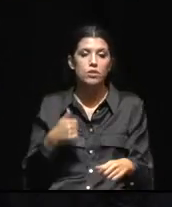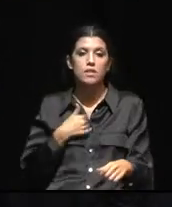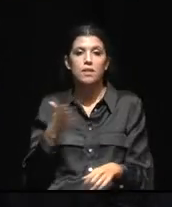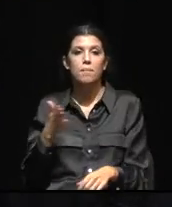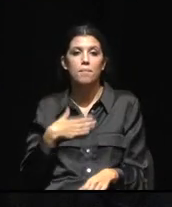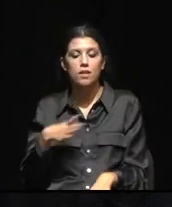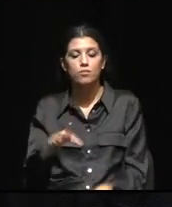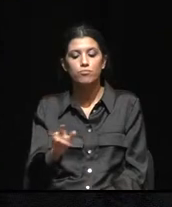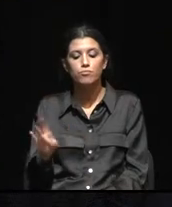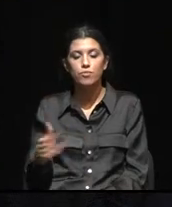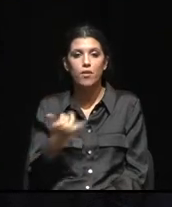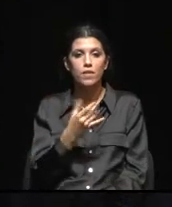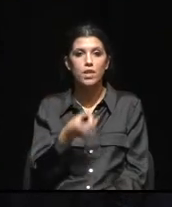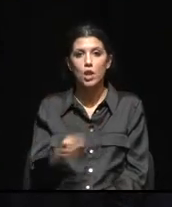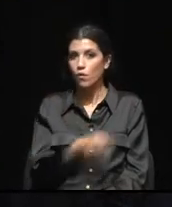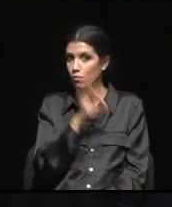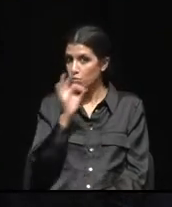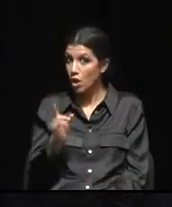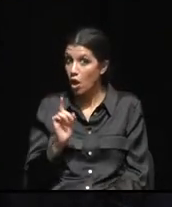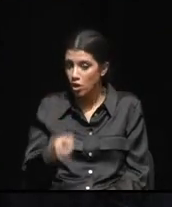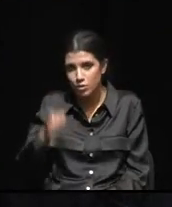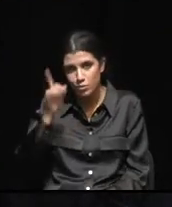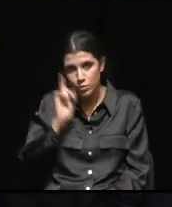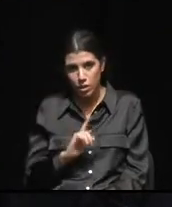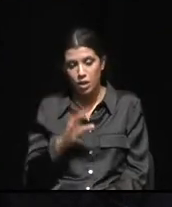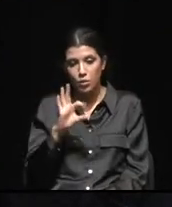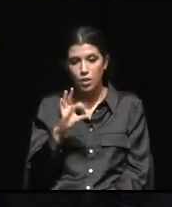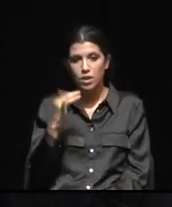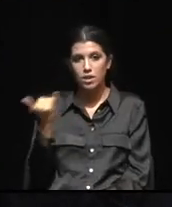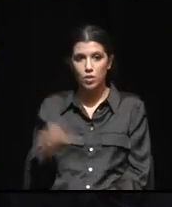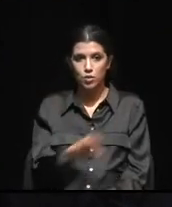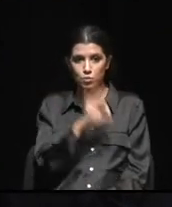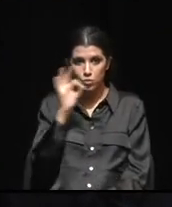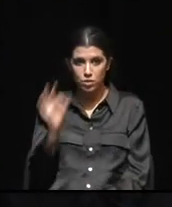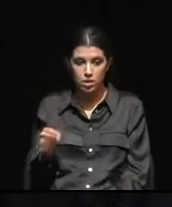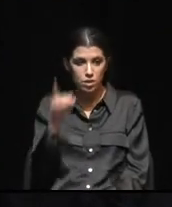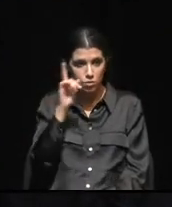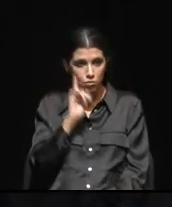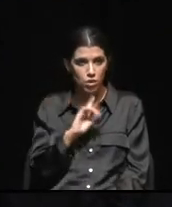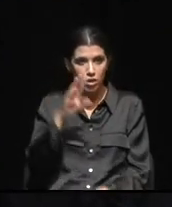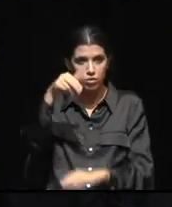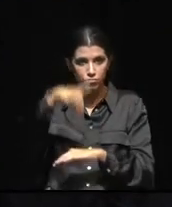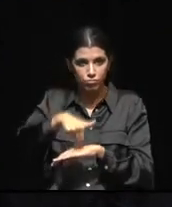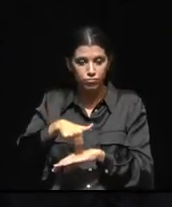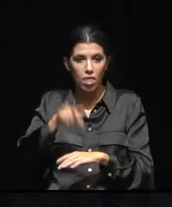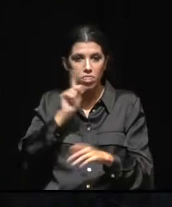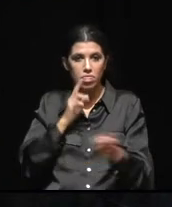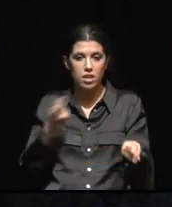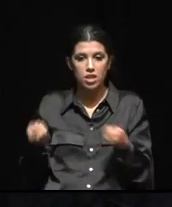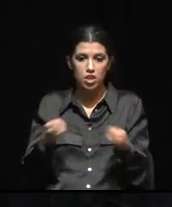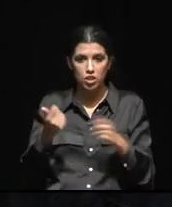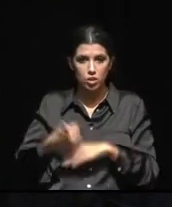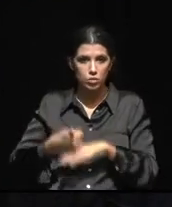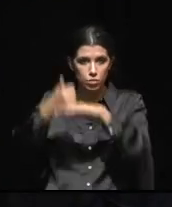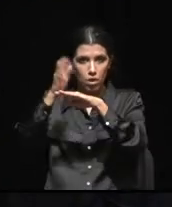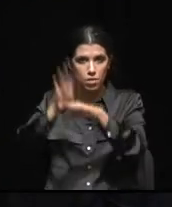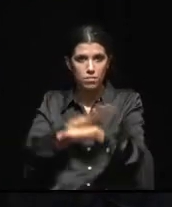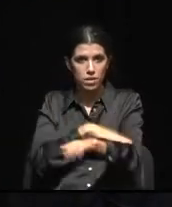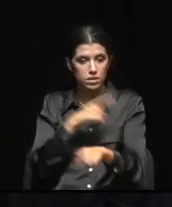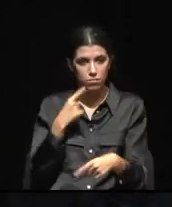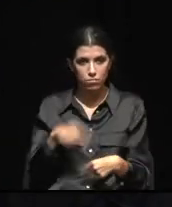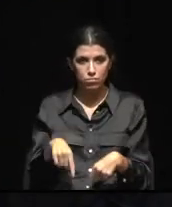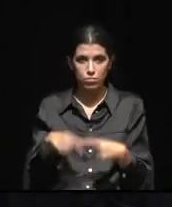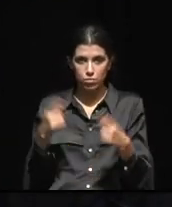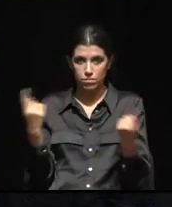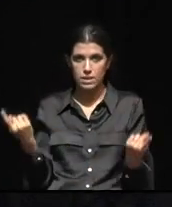empresas locais cerca de 29 são mulheres e 42% de mulheres estão nos lugares de dirigente superior na administração